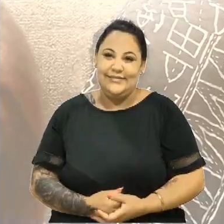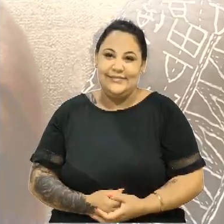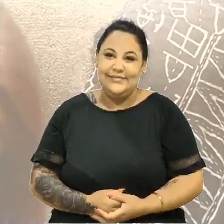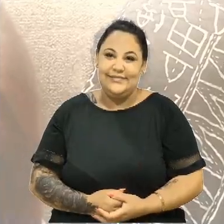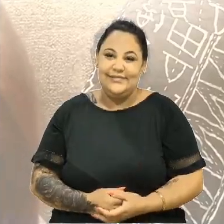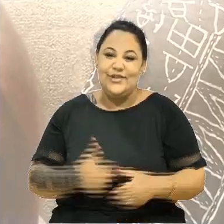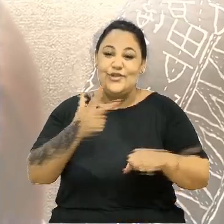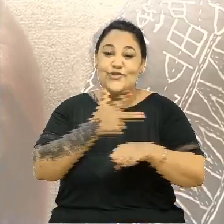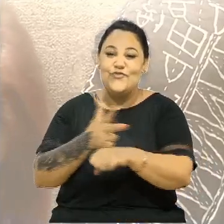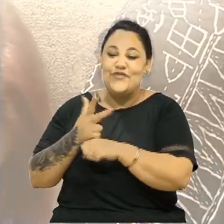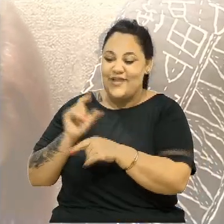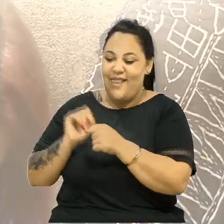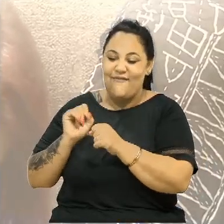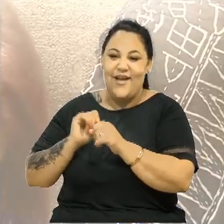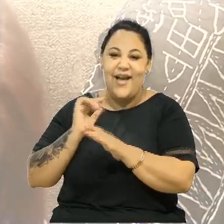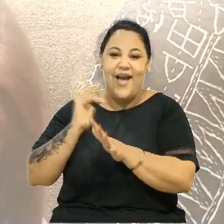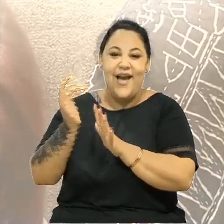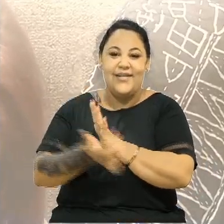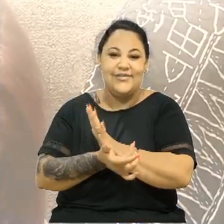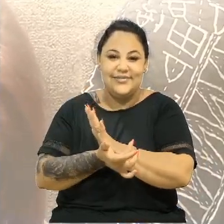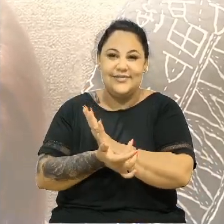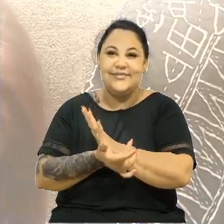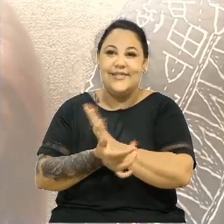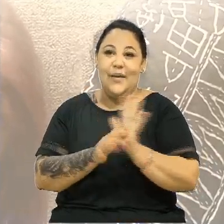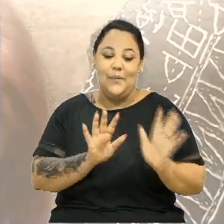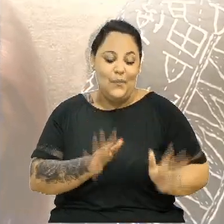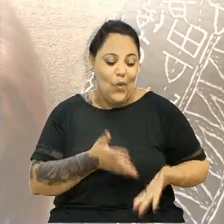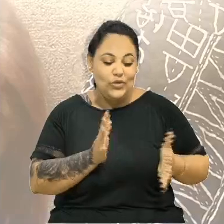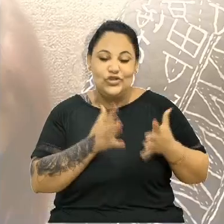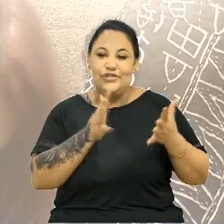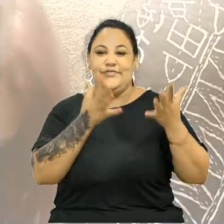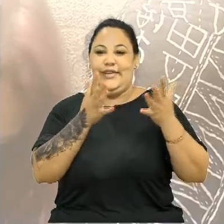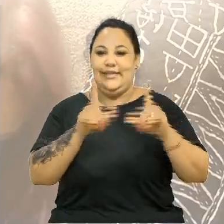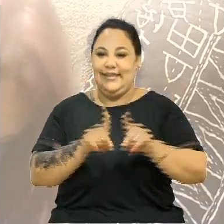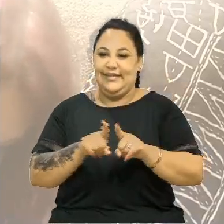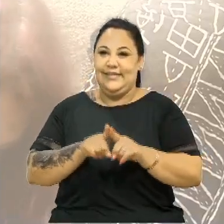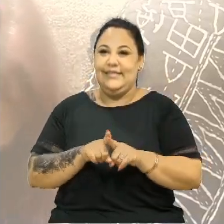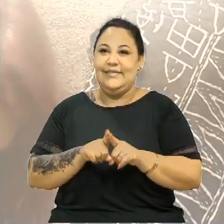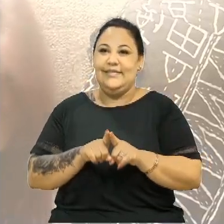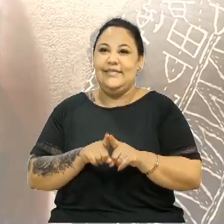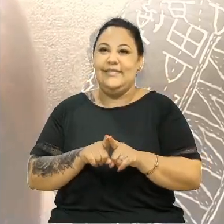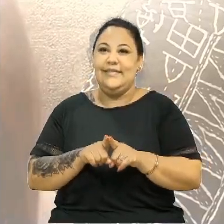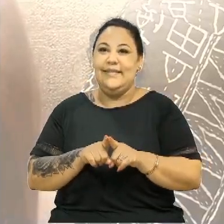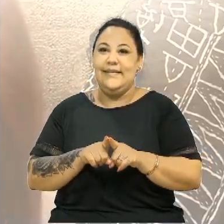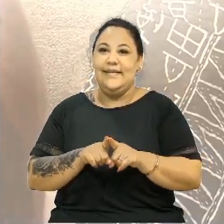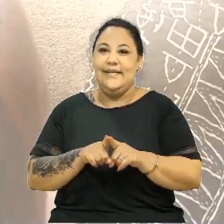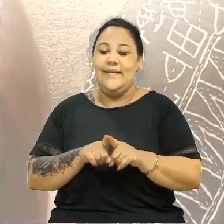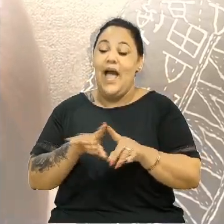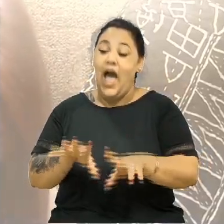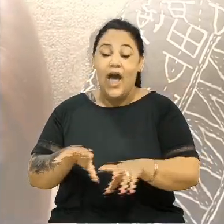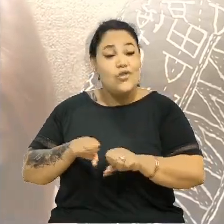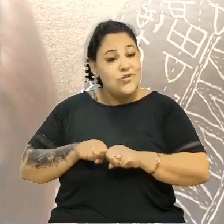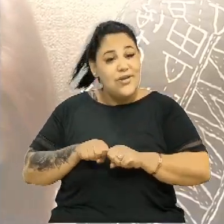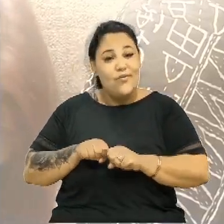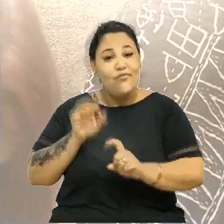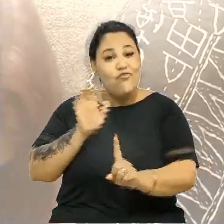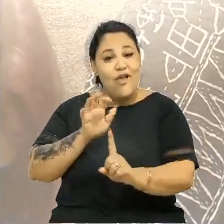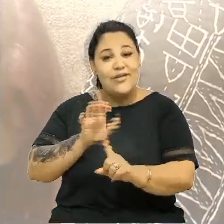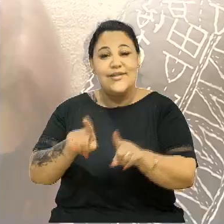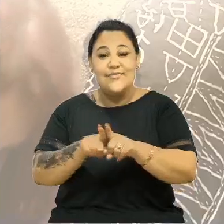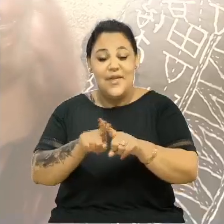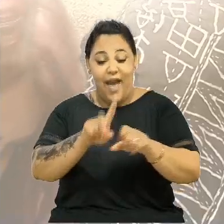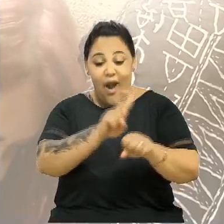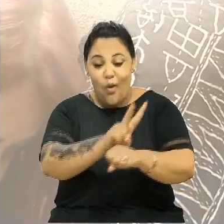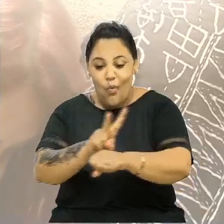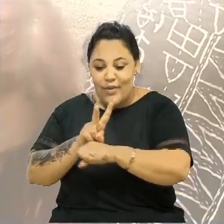faz nos estimulam, inclusive, a adoção, a cuidar